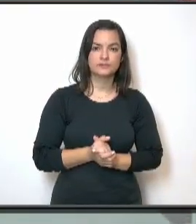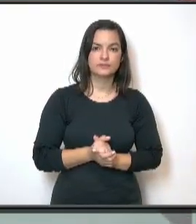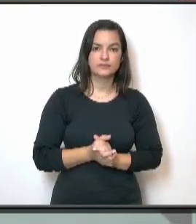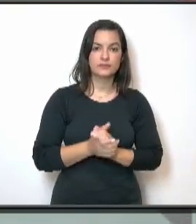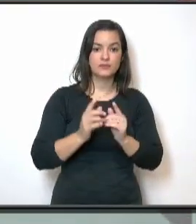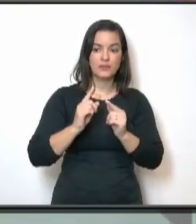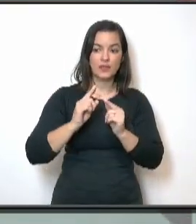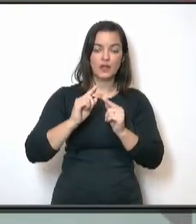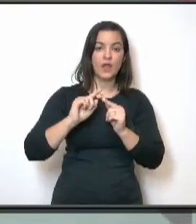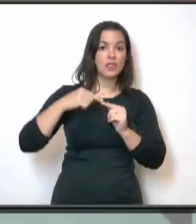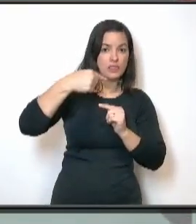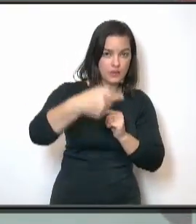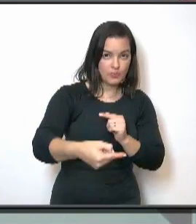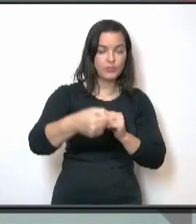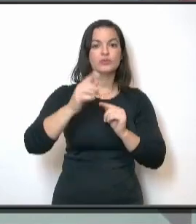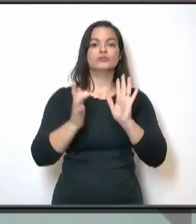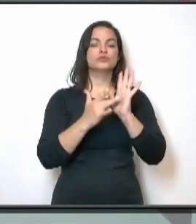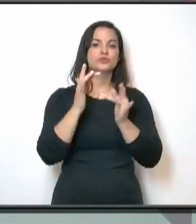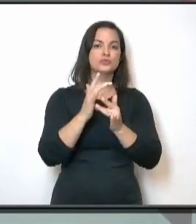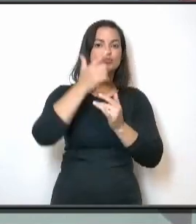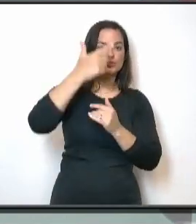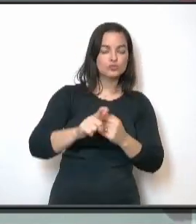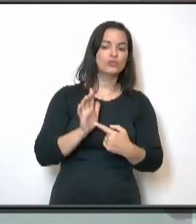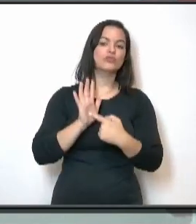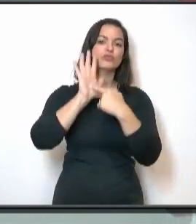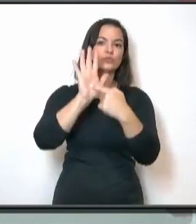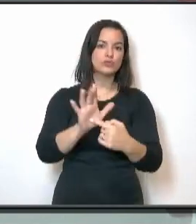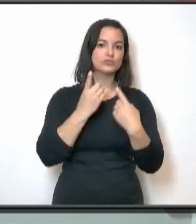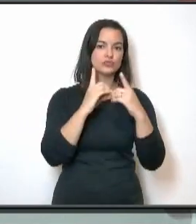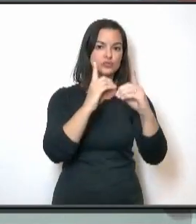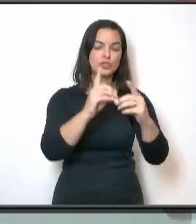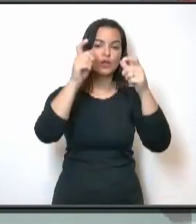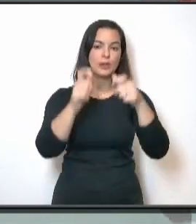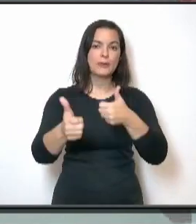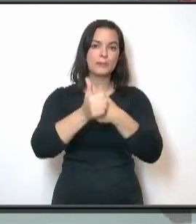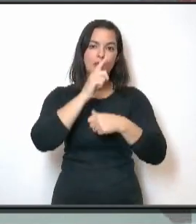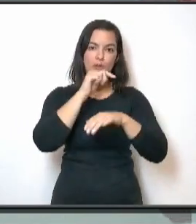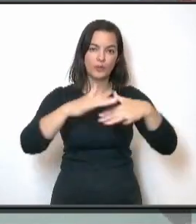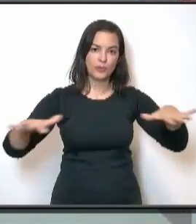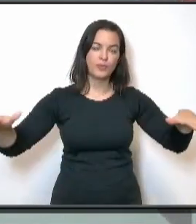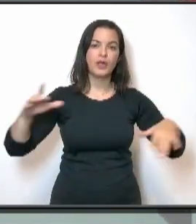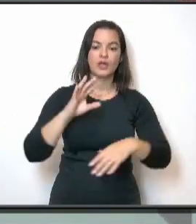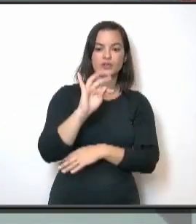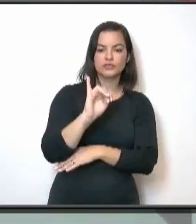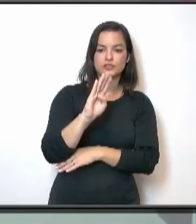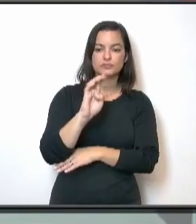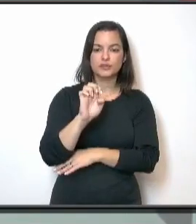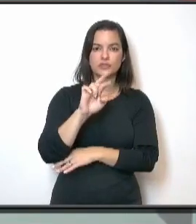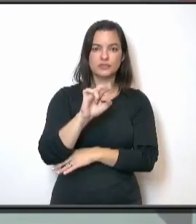Depois disto, tornou Jesus a manifestar-se aos seus discípulos junto ao mar de Tiberíades, e foi assim que ele se